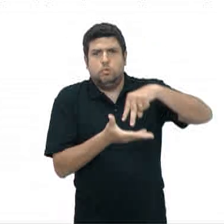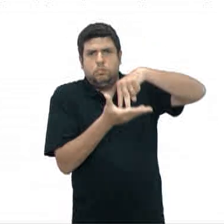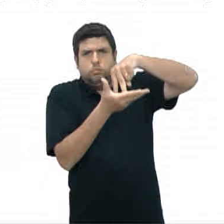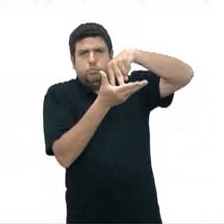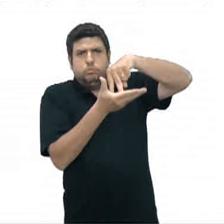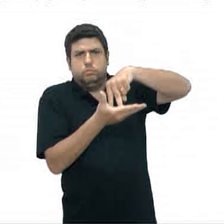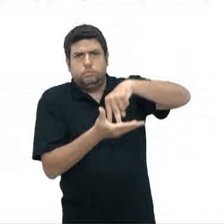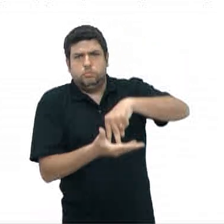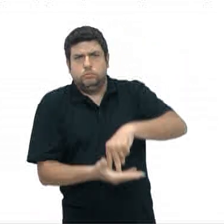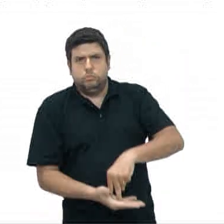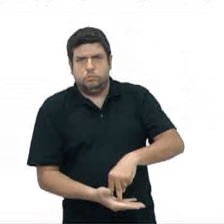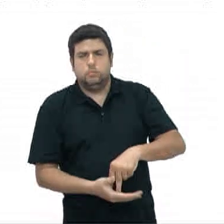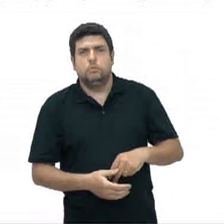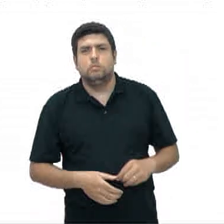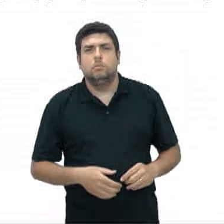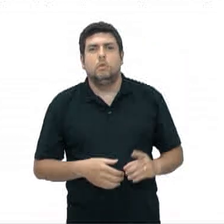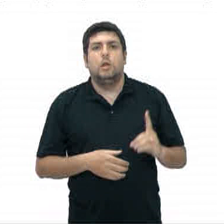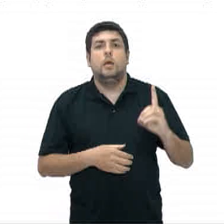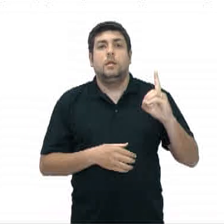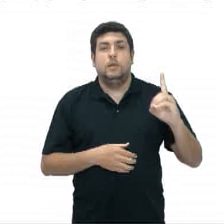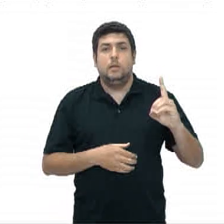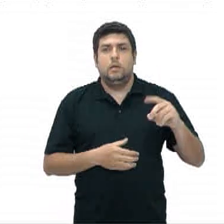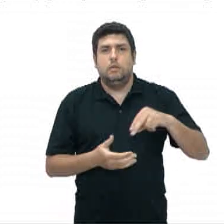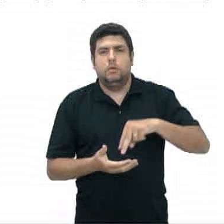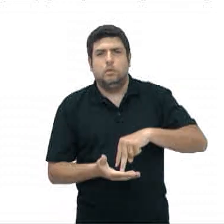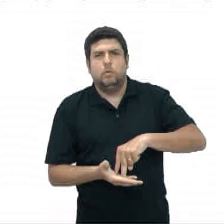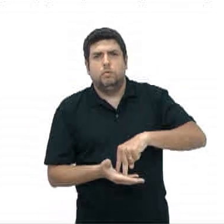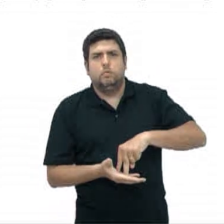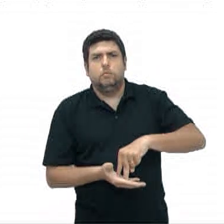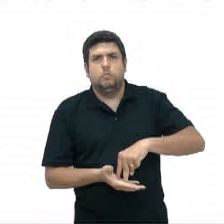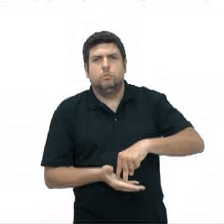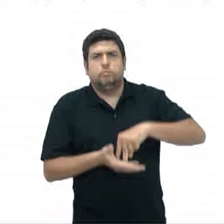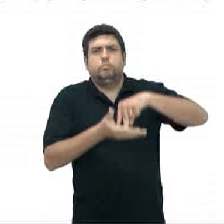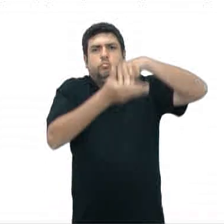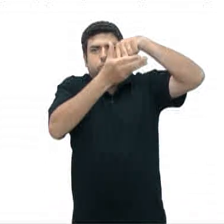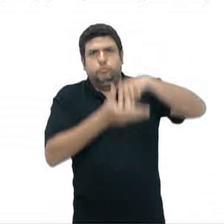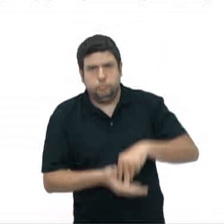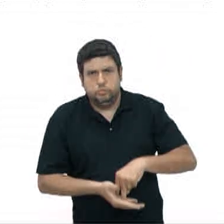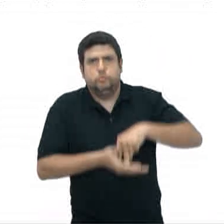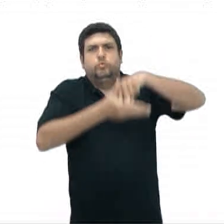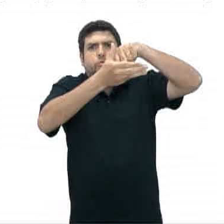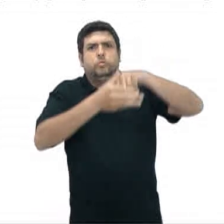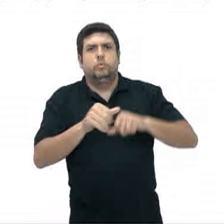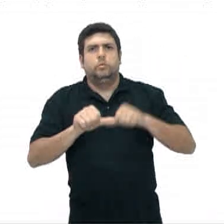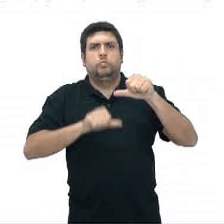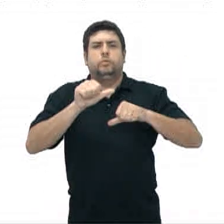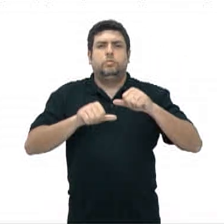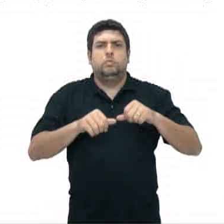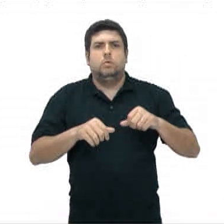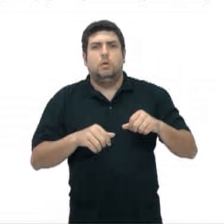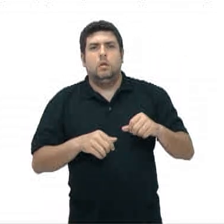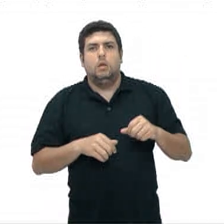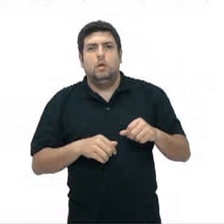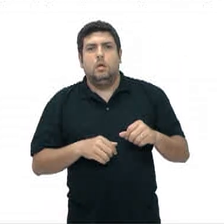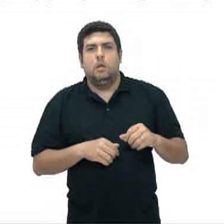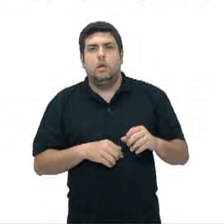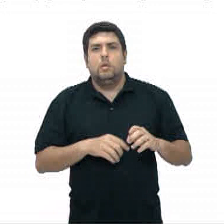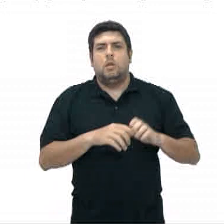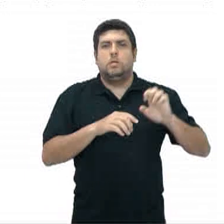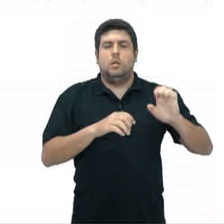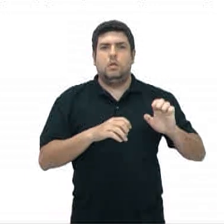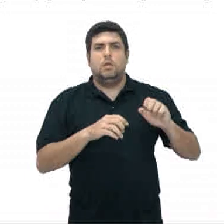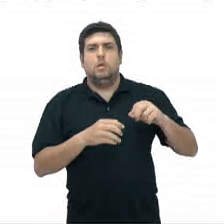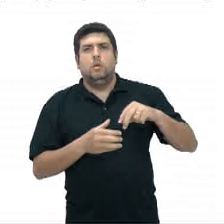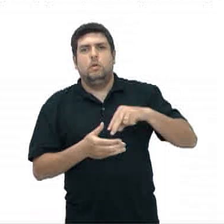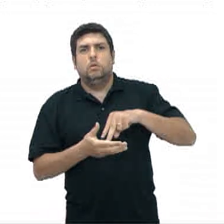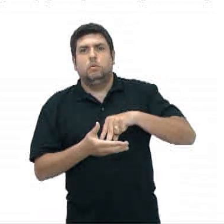uniforme. D. Quando o elevador sobe ou desce em movimento variado. Ou E. Apenas quando o elevador sobe em